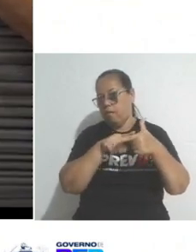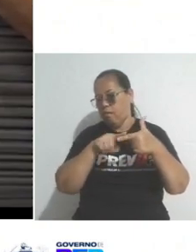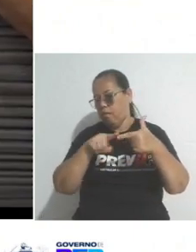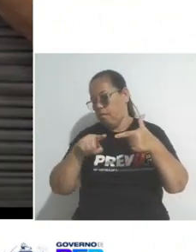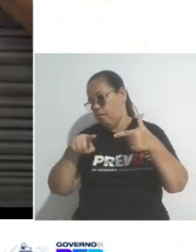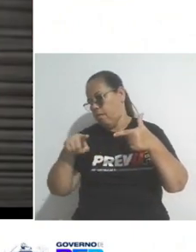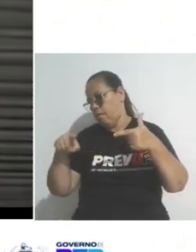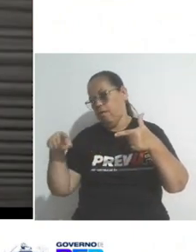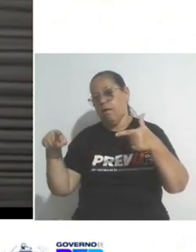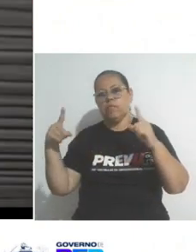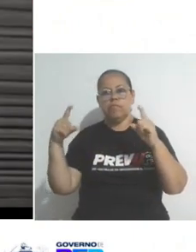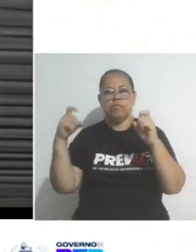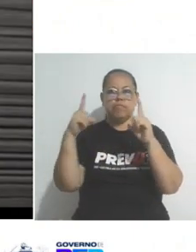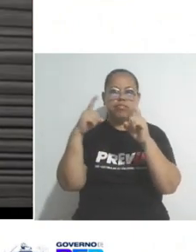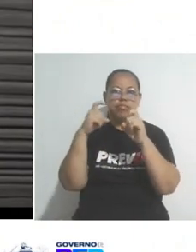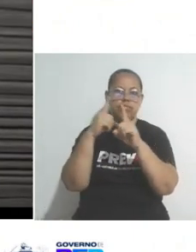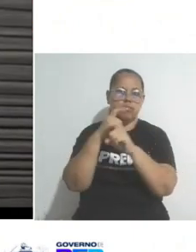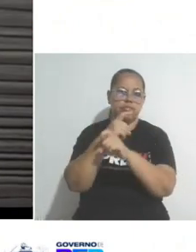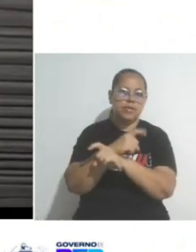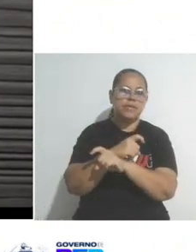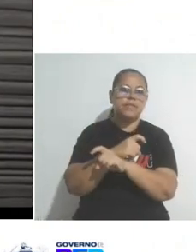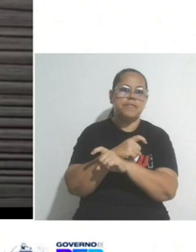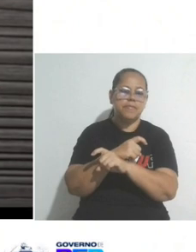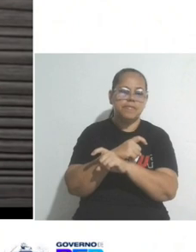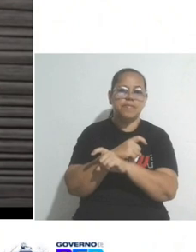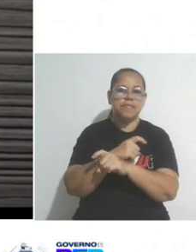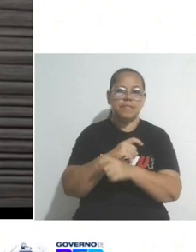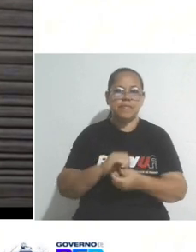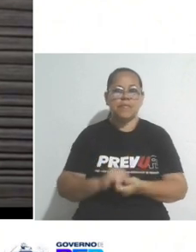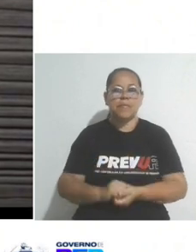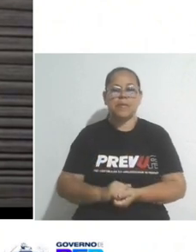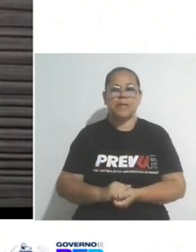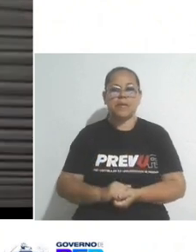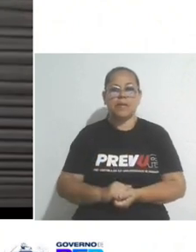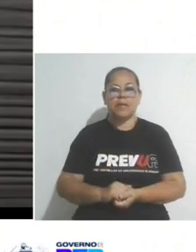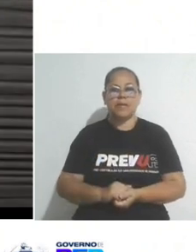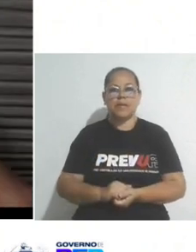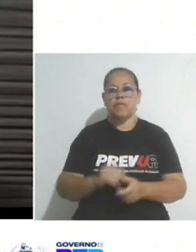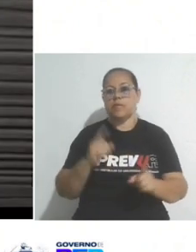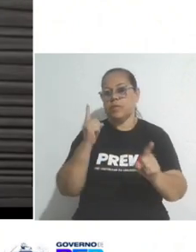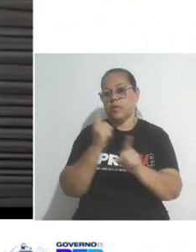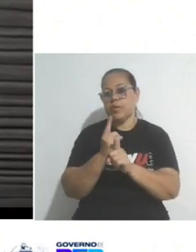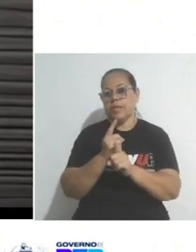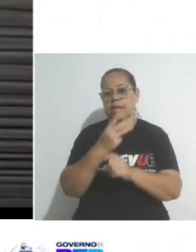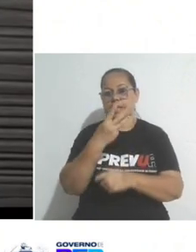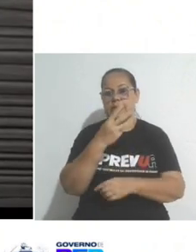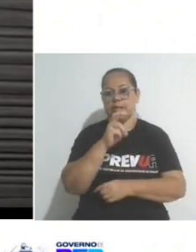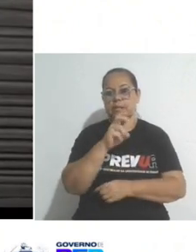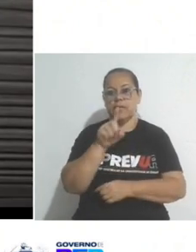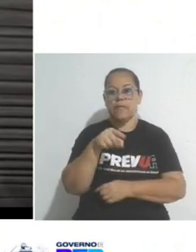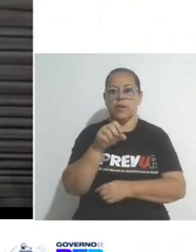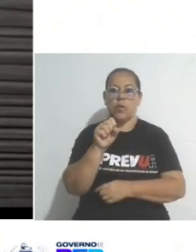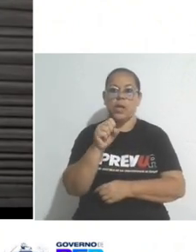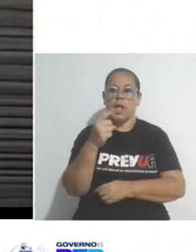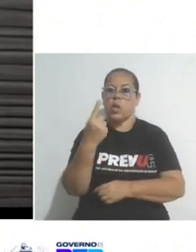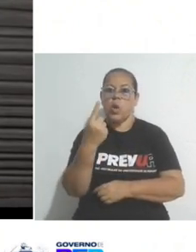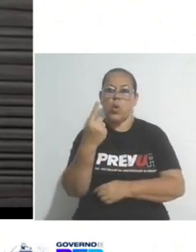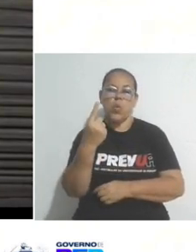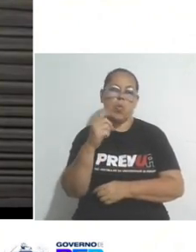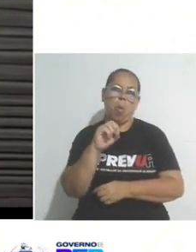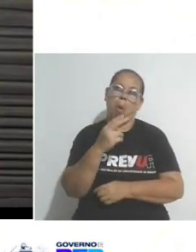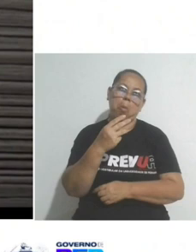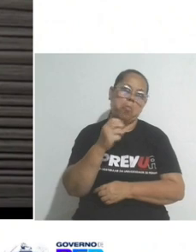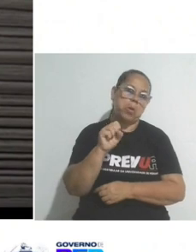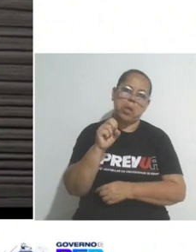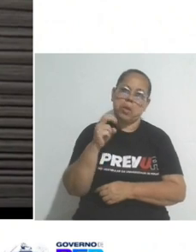difícil e vamos chegar exatamente a 35 vírgula 81 ou